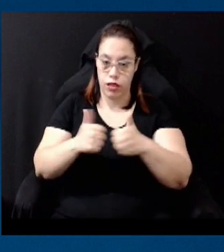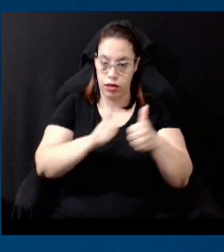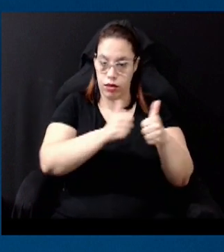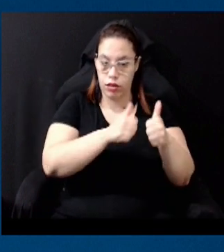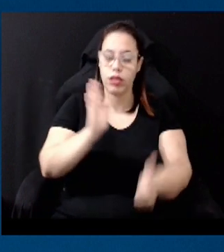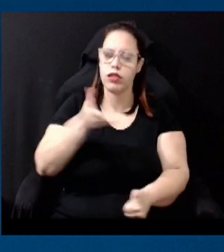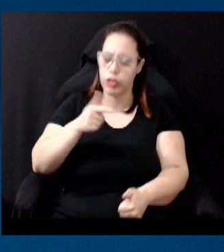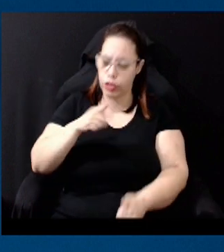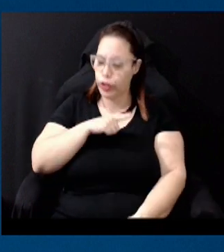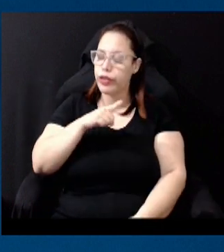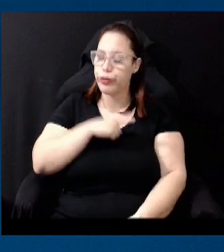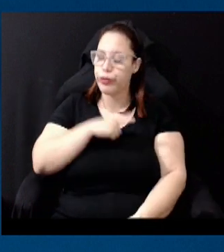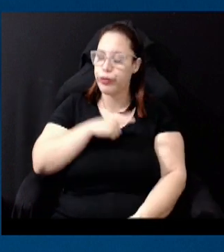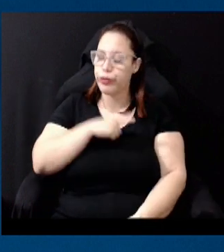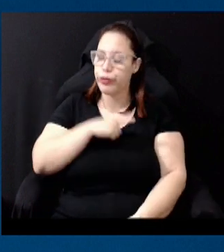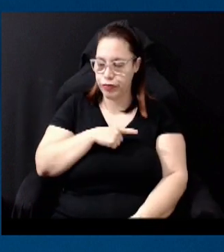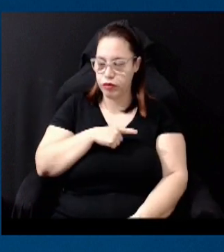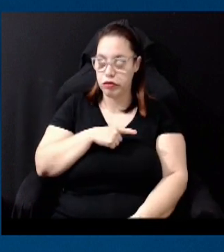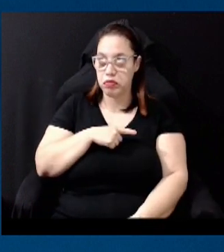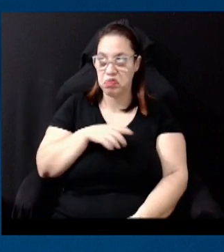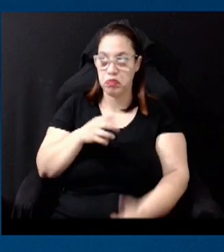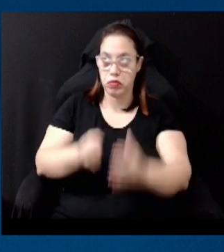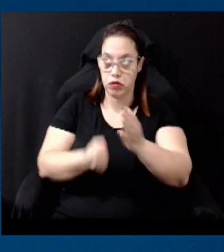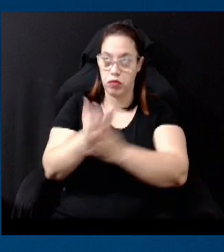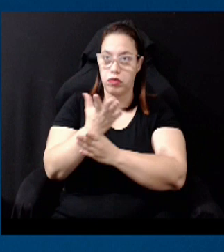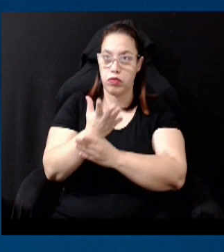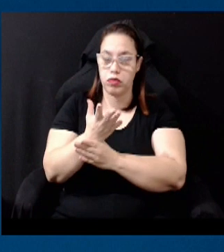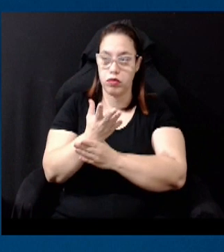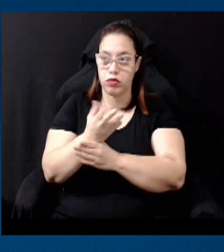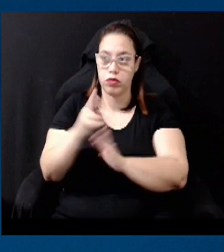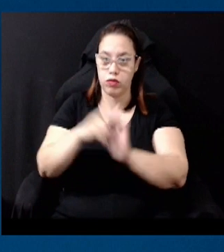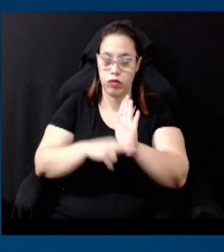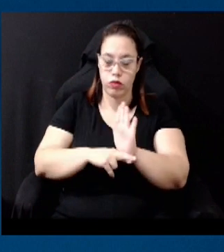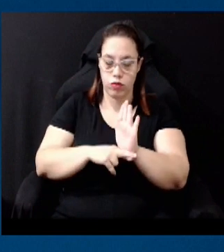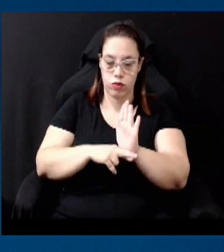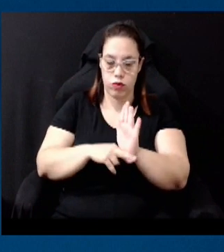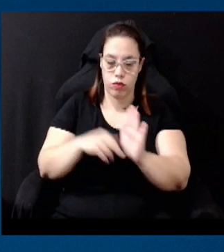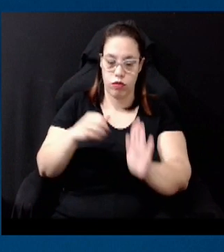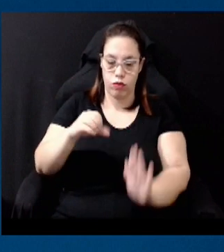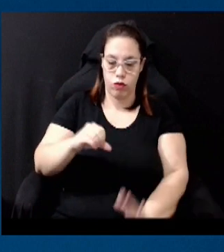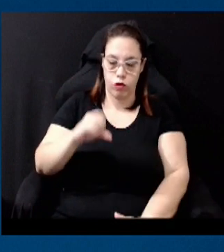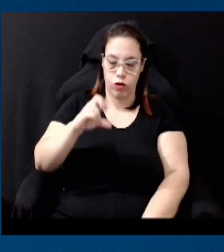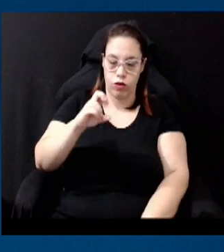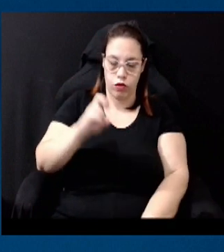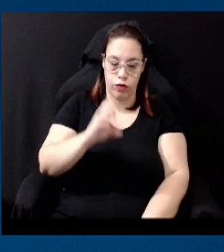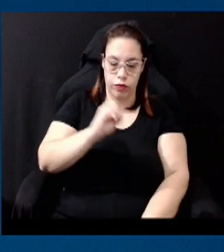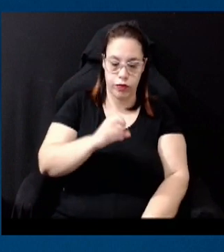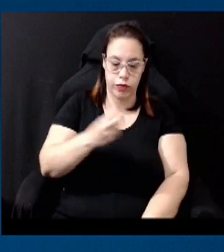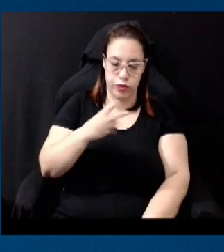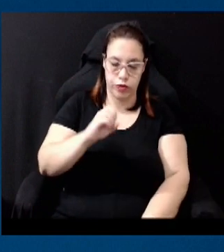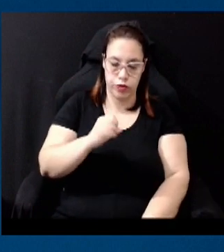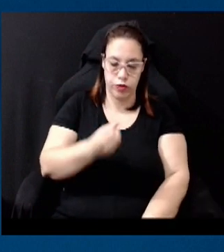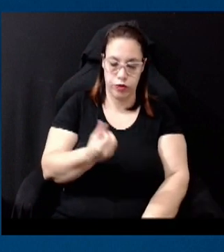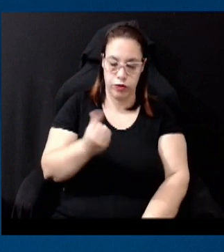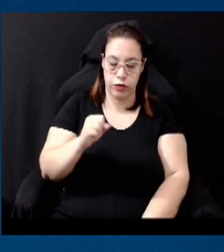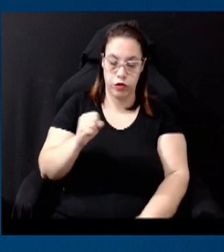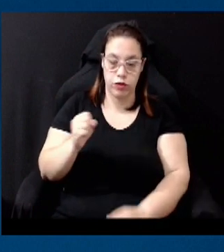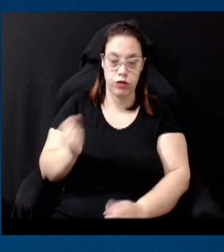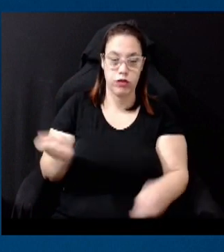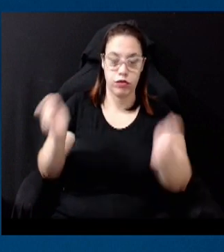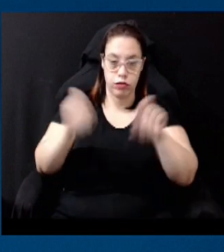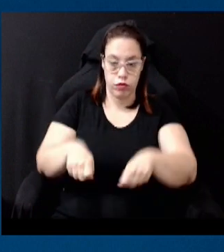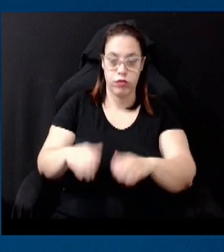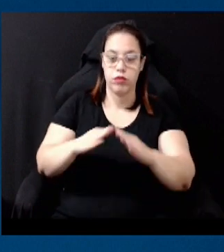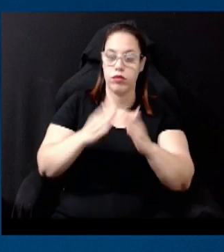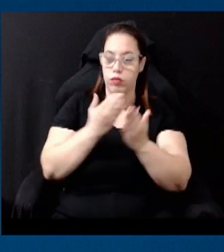existente, originalmente criado pela Resolução 950 de 2018, para possibilitar aos estudantes do município